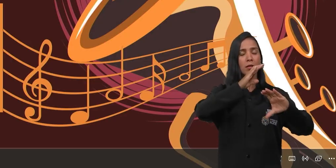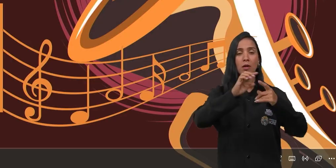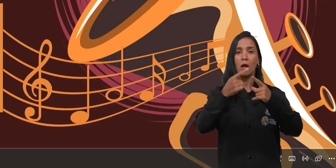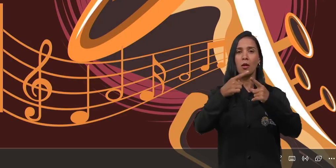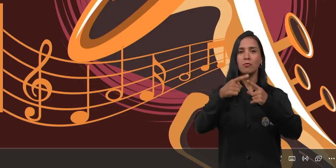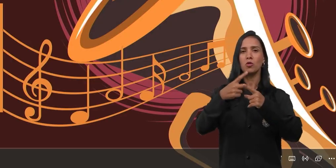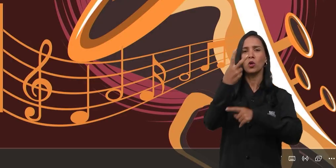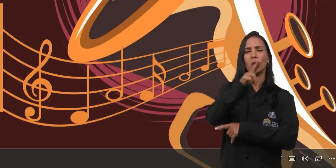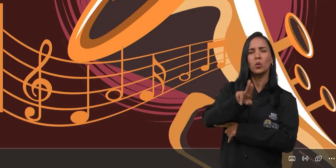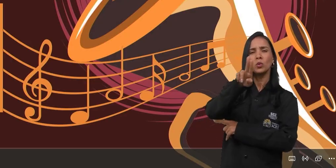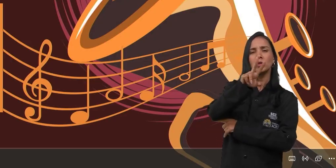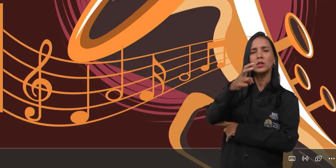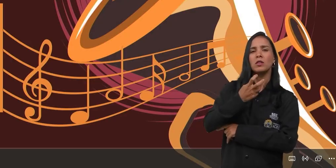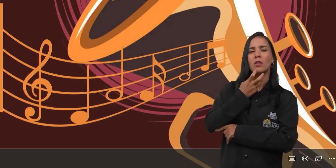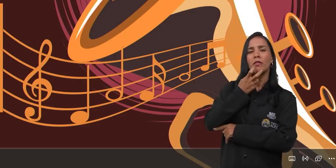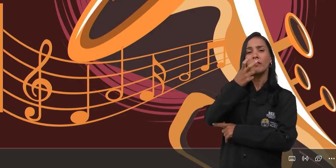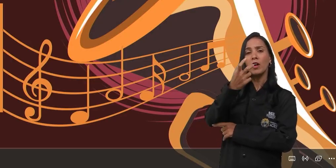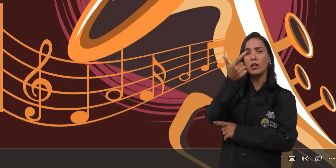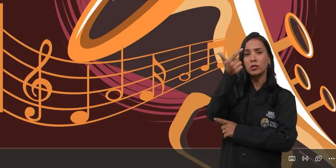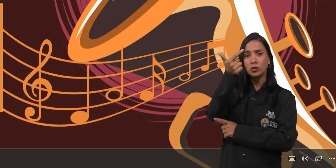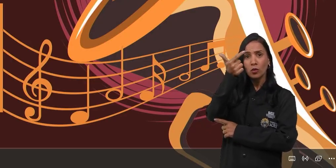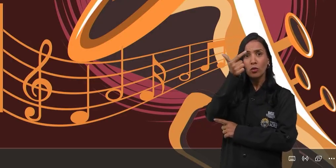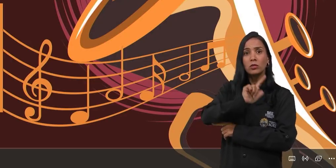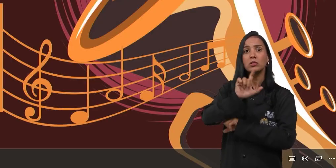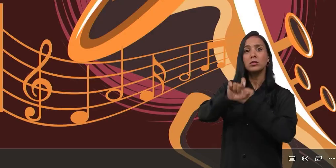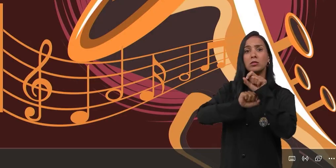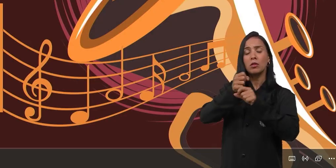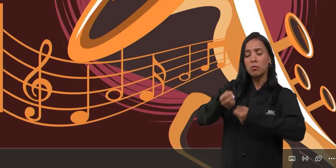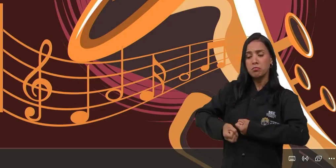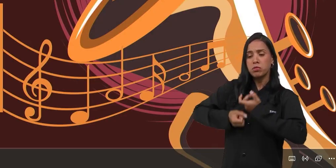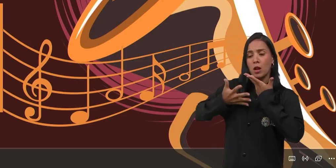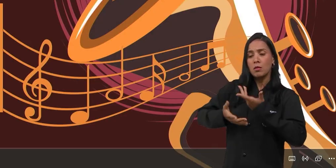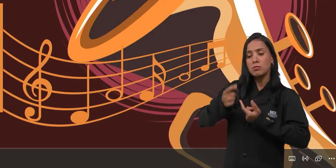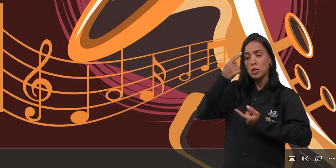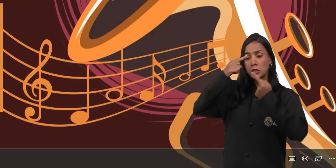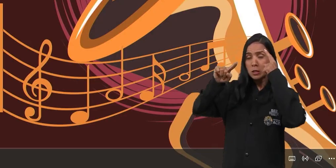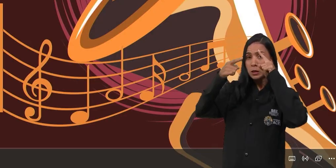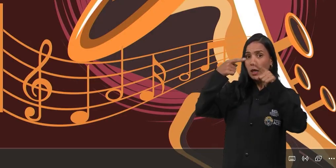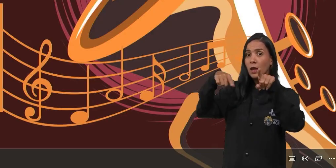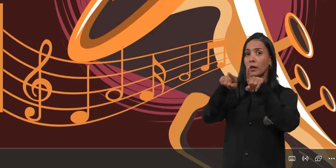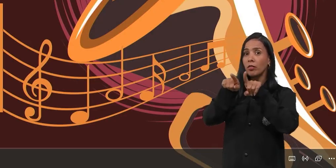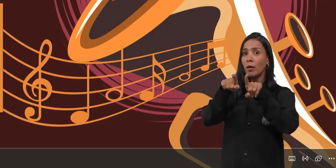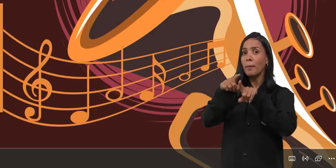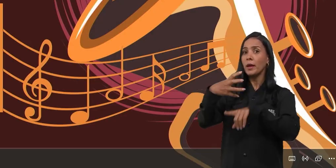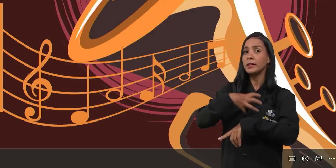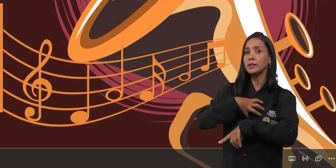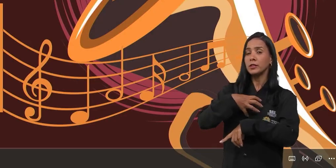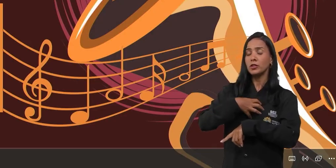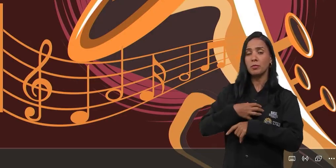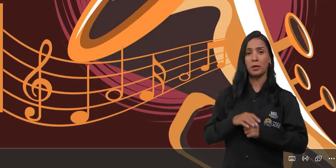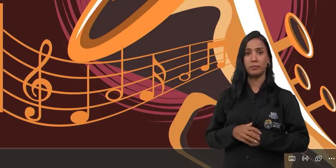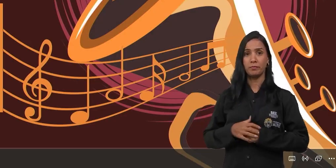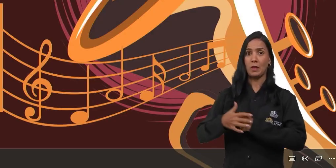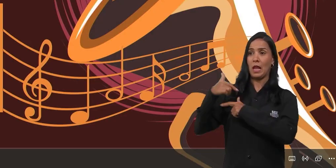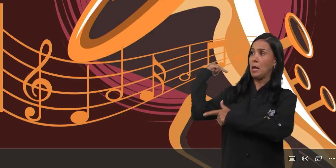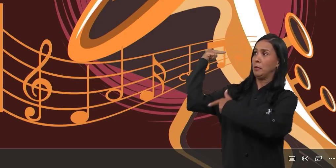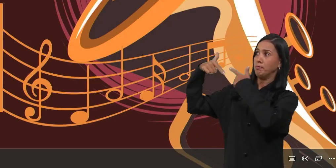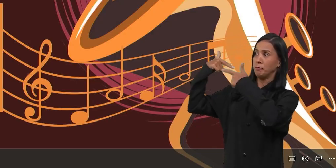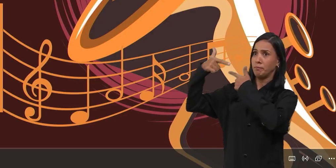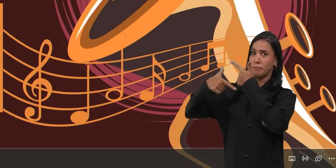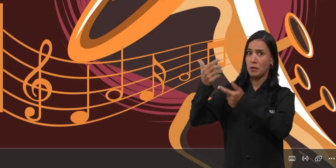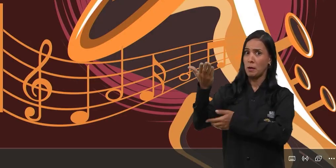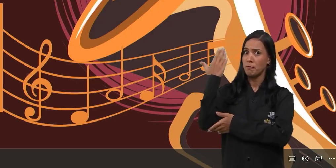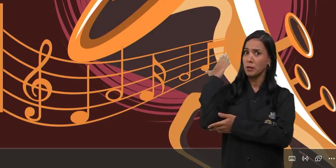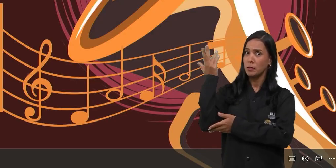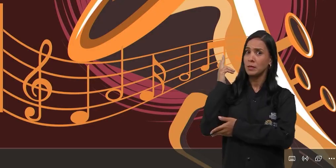emoções, ideias e culturas. E desde as civilizações antigas, cantar junto sempre